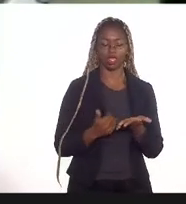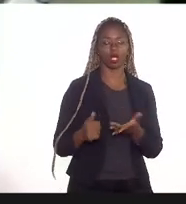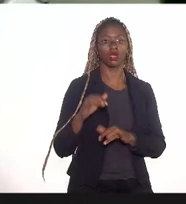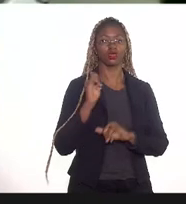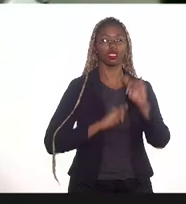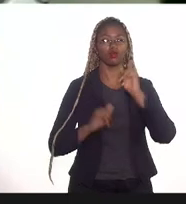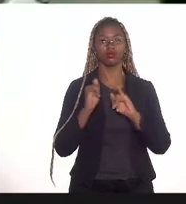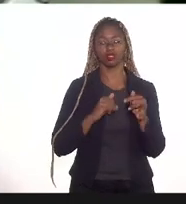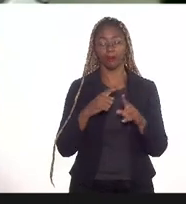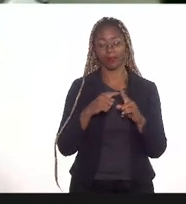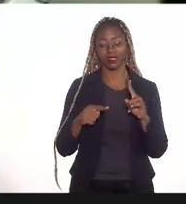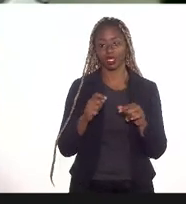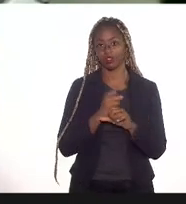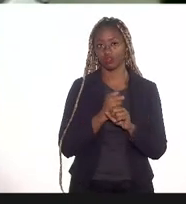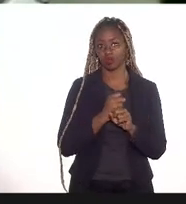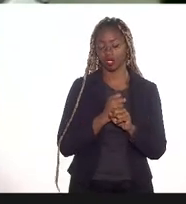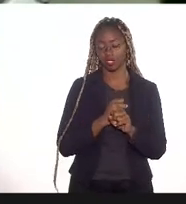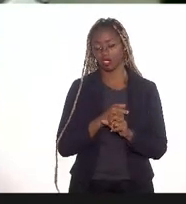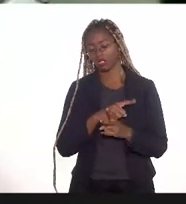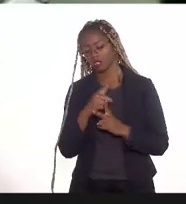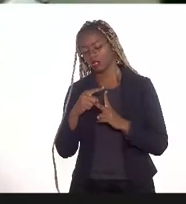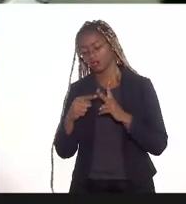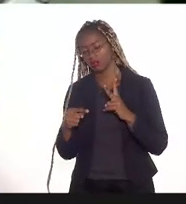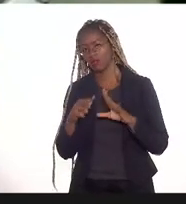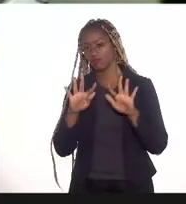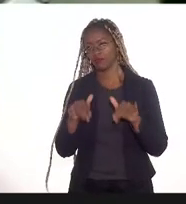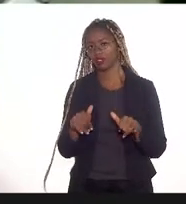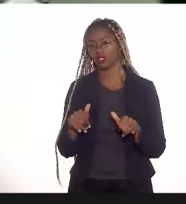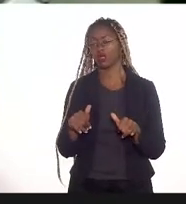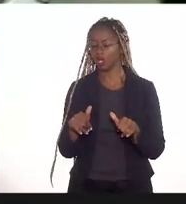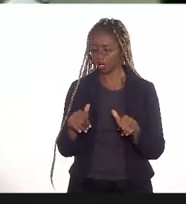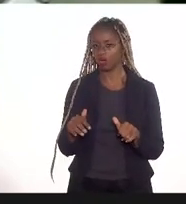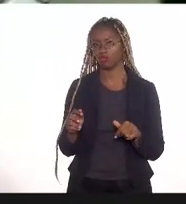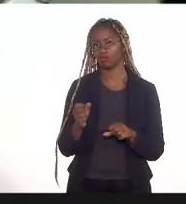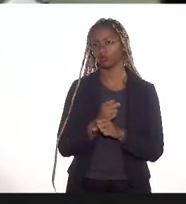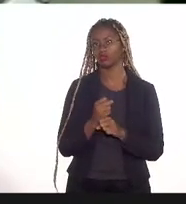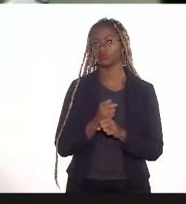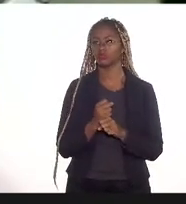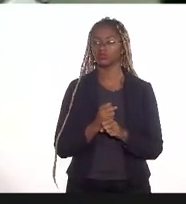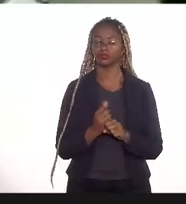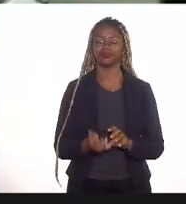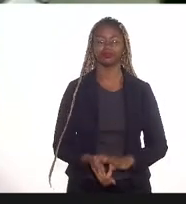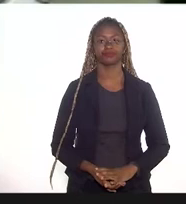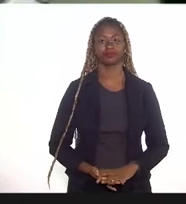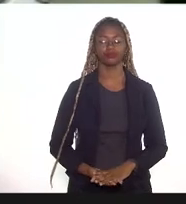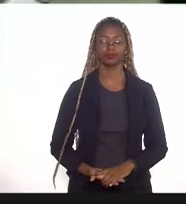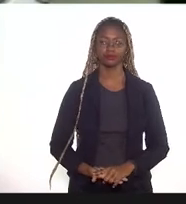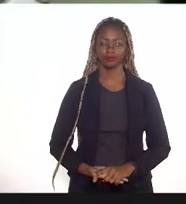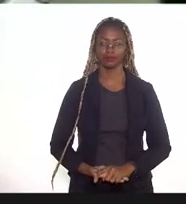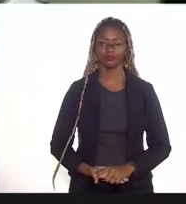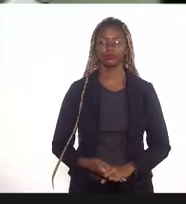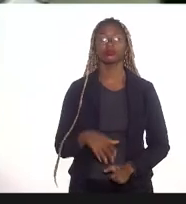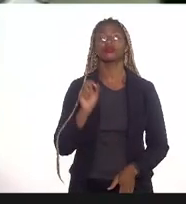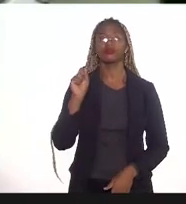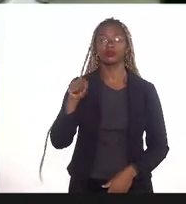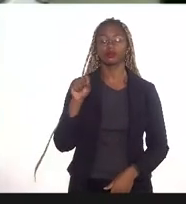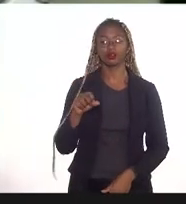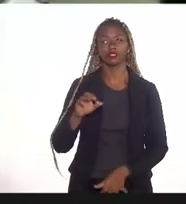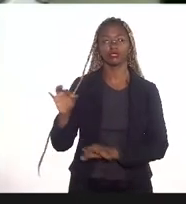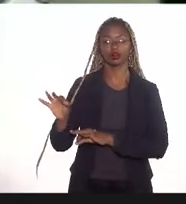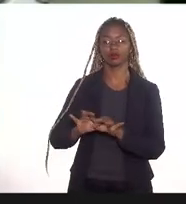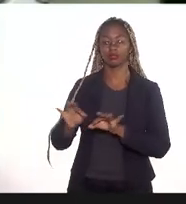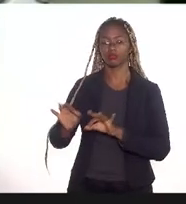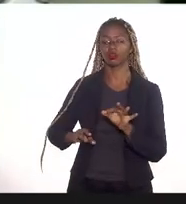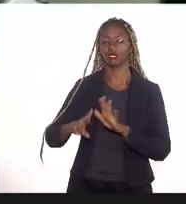no meio do ano e a segunda metade no final do ano, havendo a consolidação das duas. Sim, será elaborado um relatório